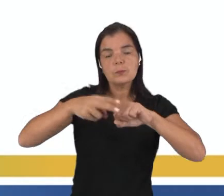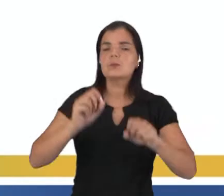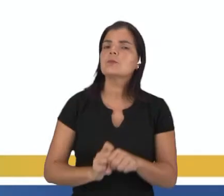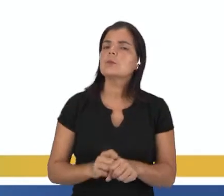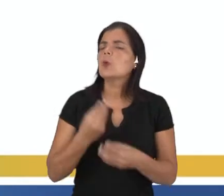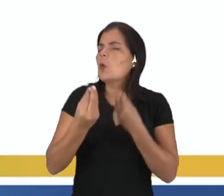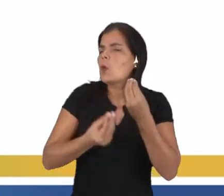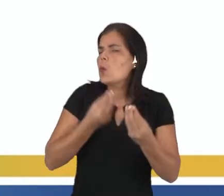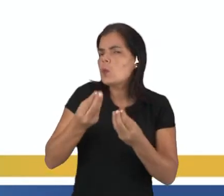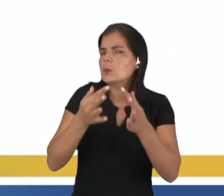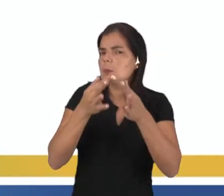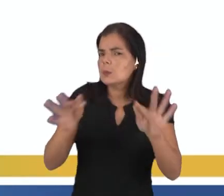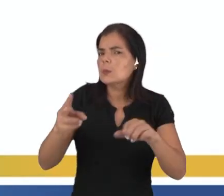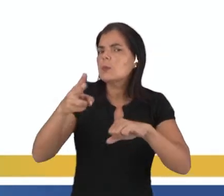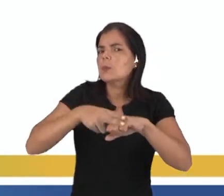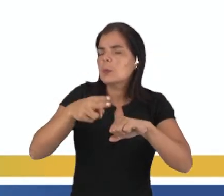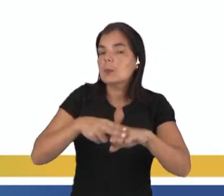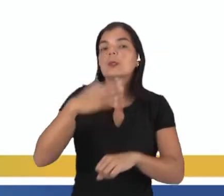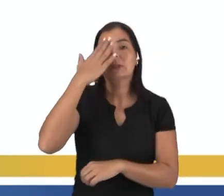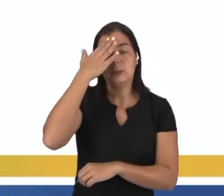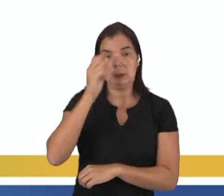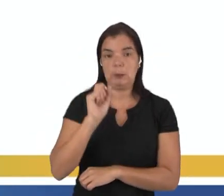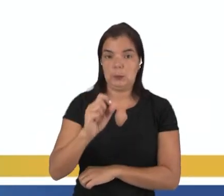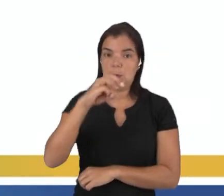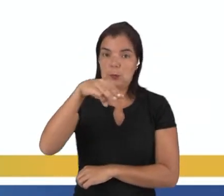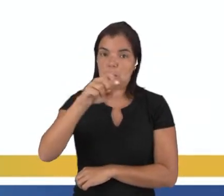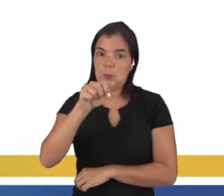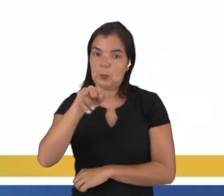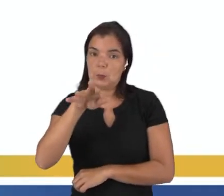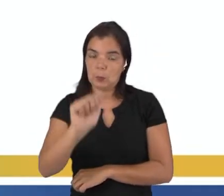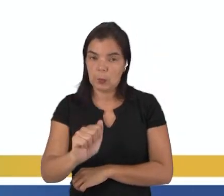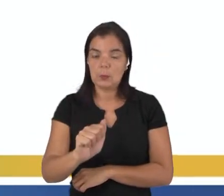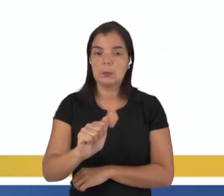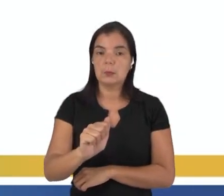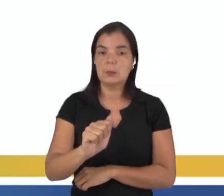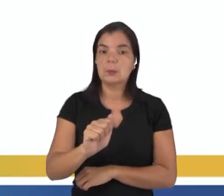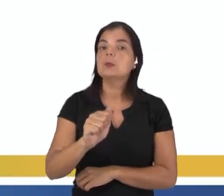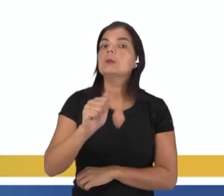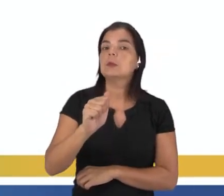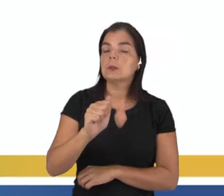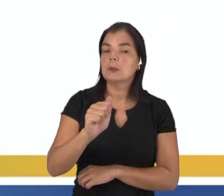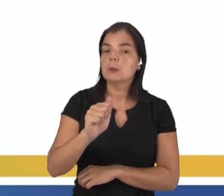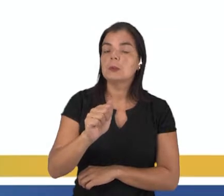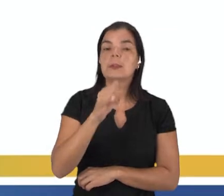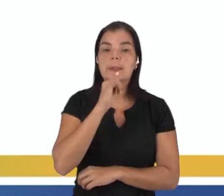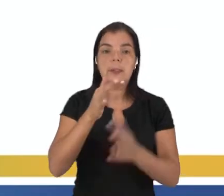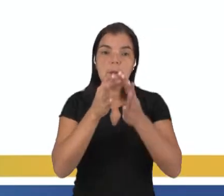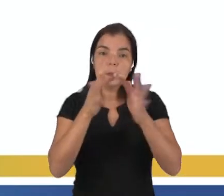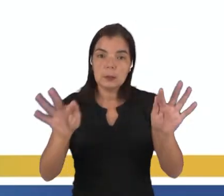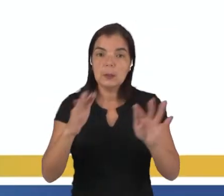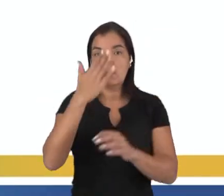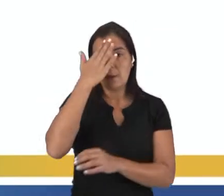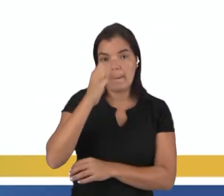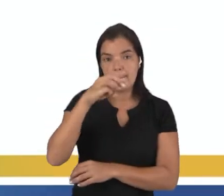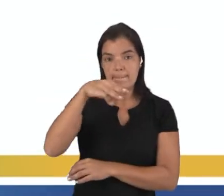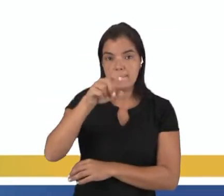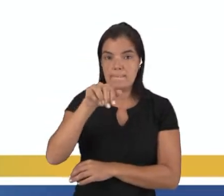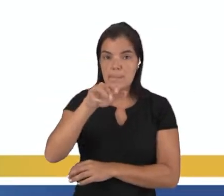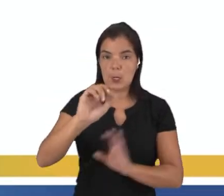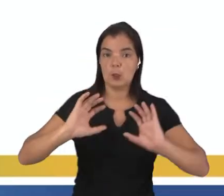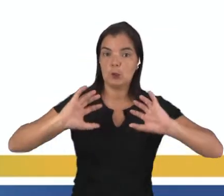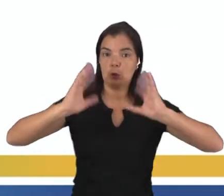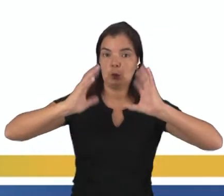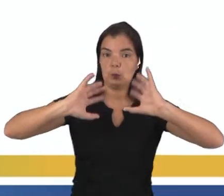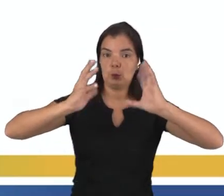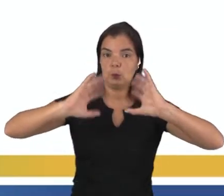que uma frase é uma oração? Sabemos que Maria, né? Sabemos que na frase Maria joga vôlei